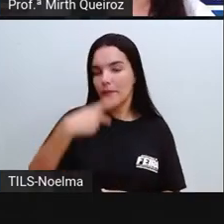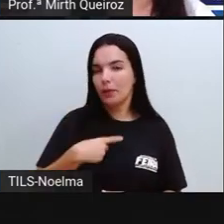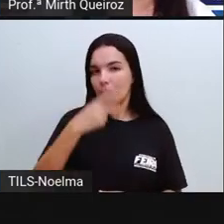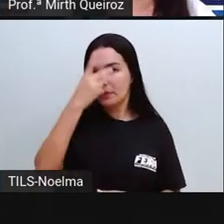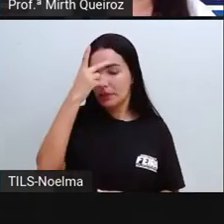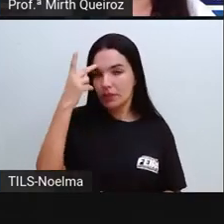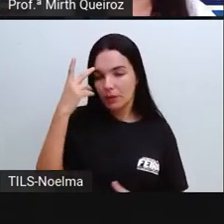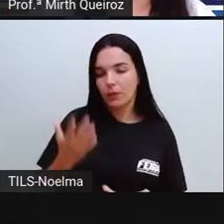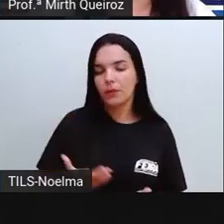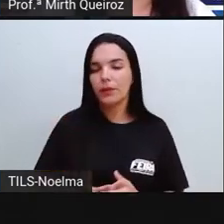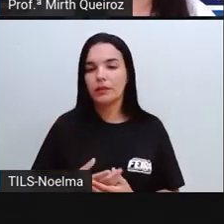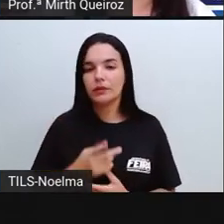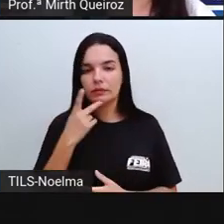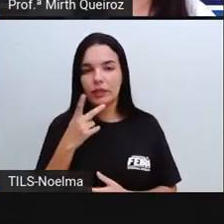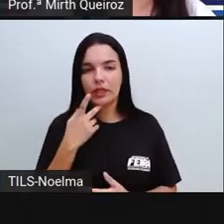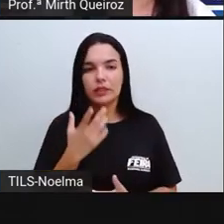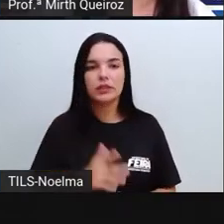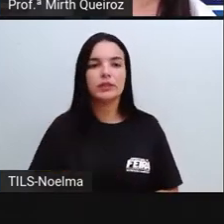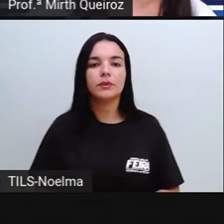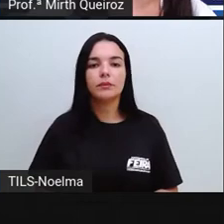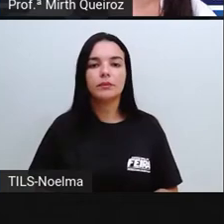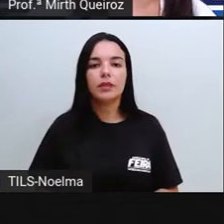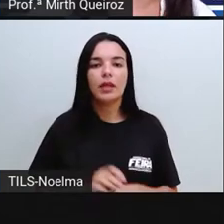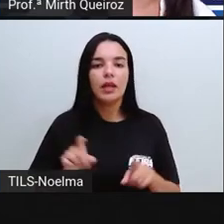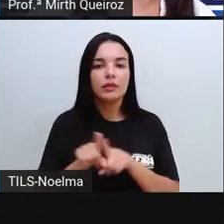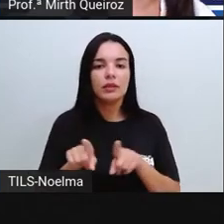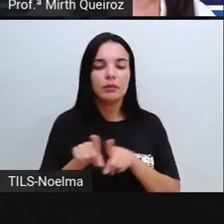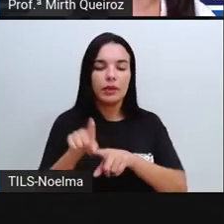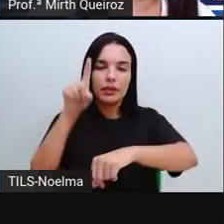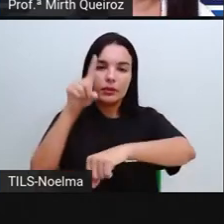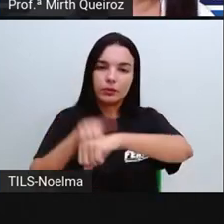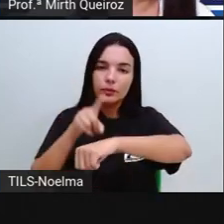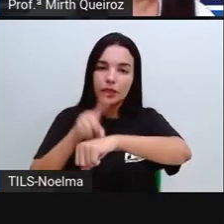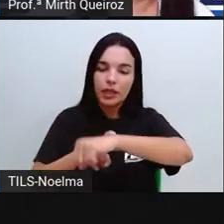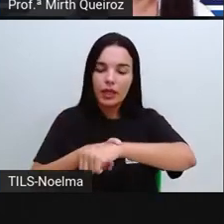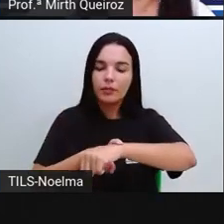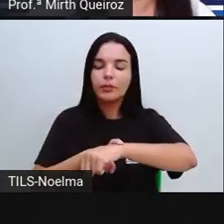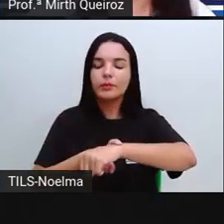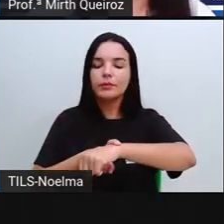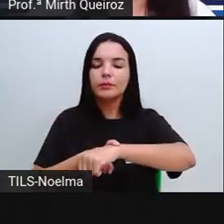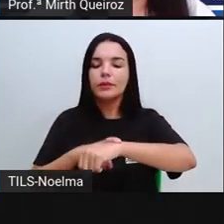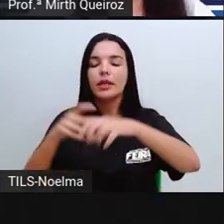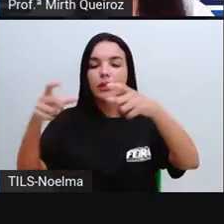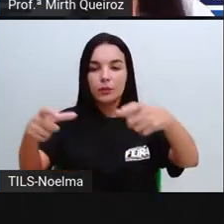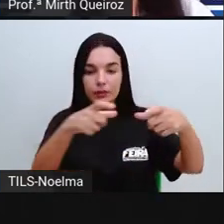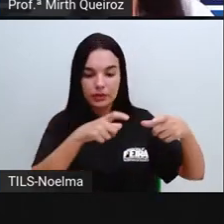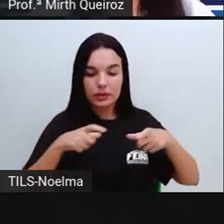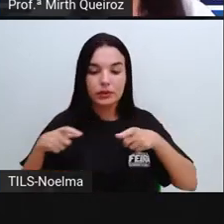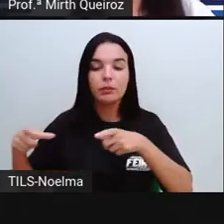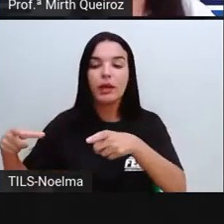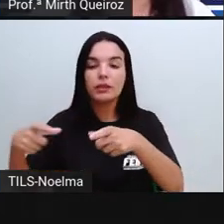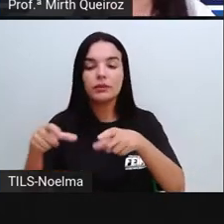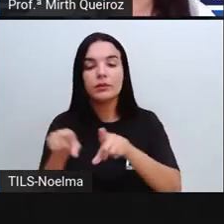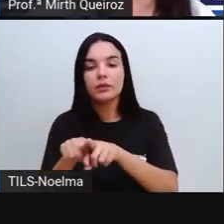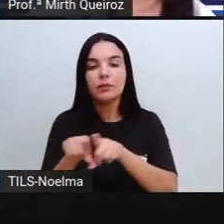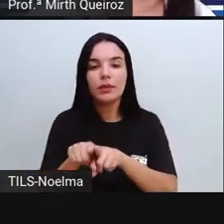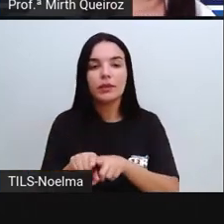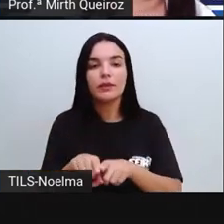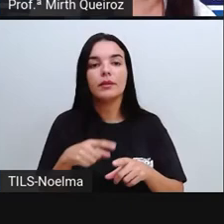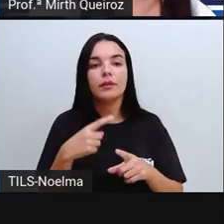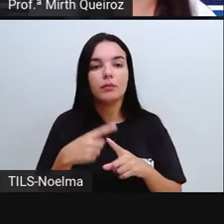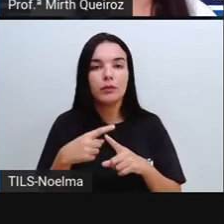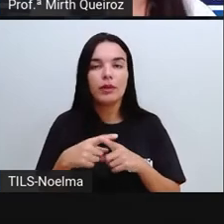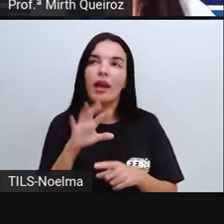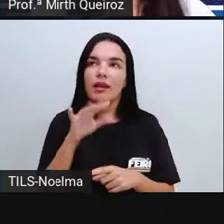né? O protagonista da história. É, tempo bem definido, espaço bem definido. Porque aconteceu